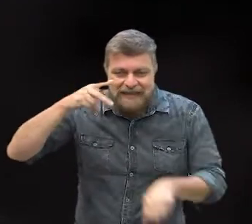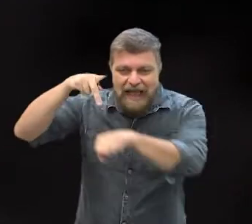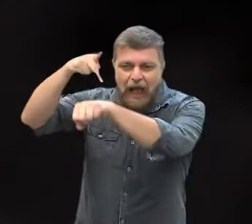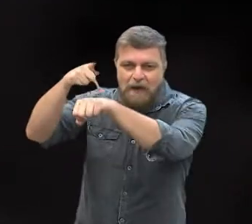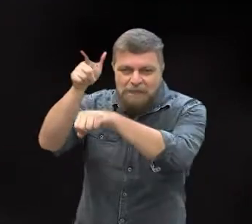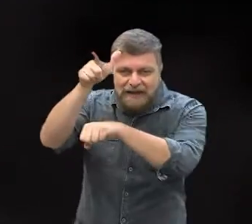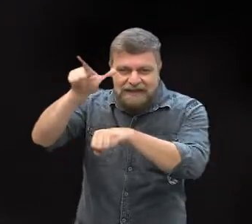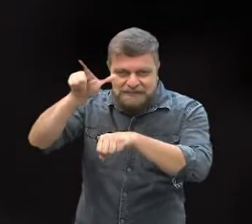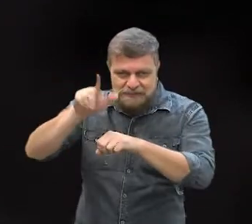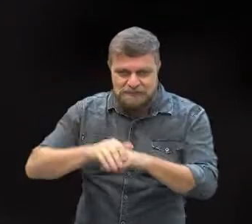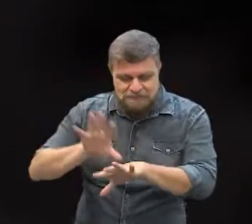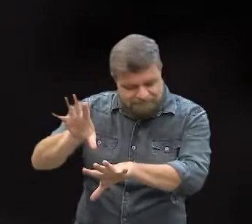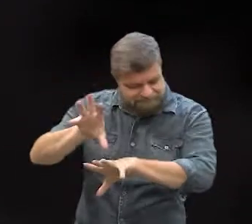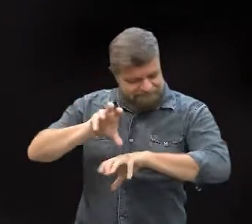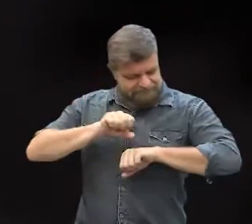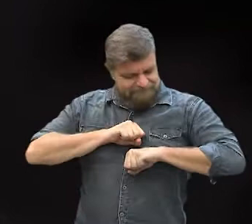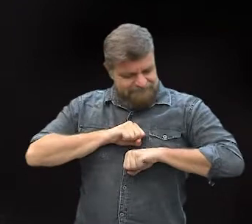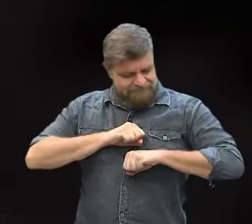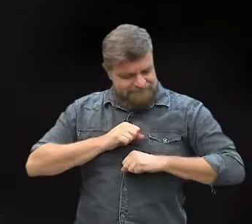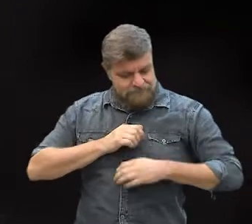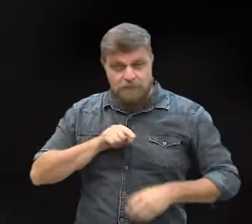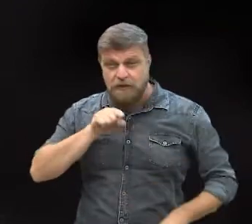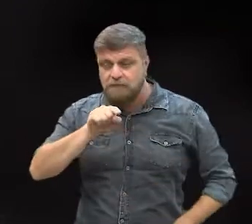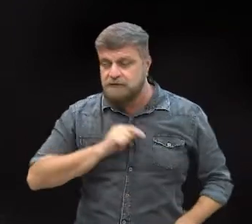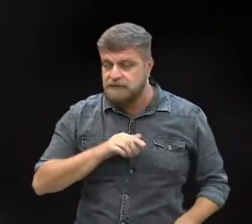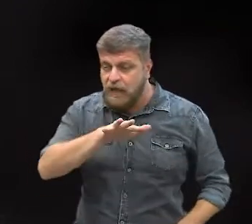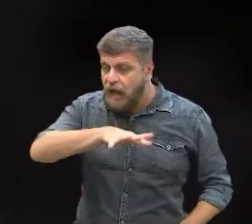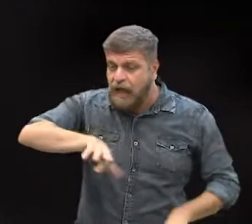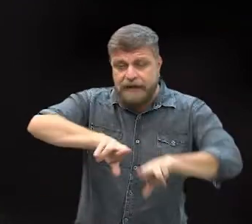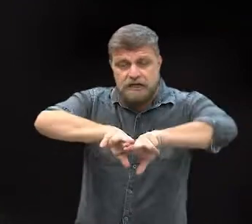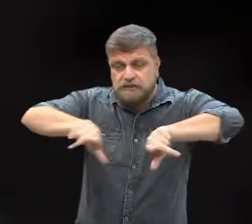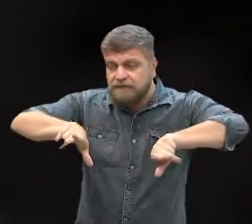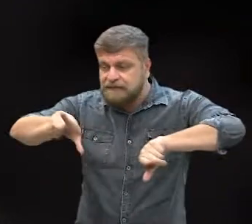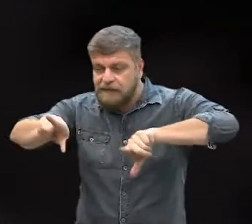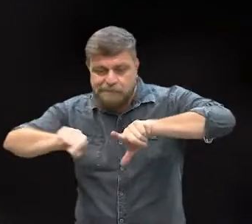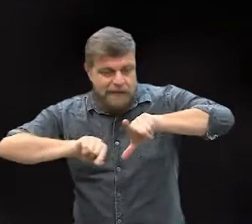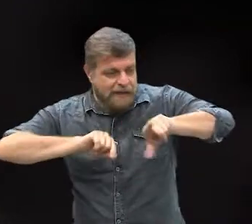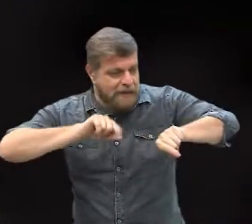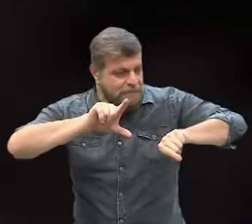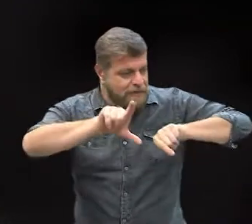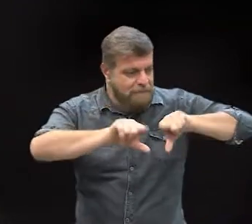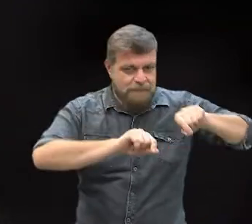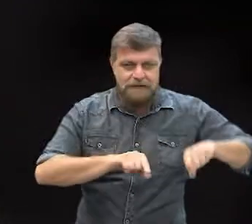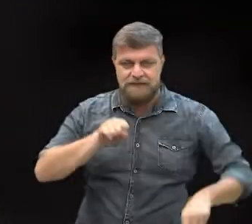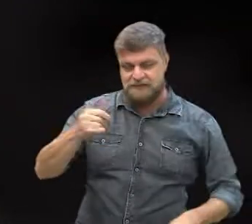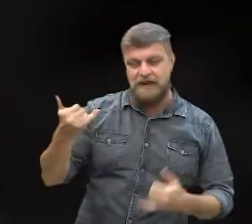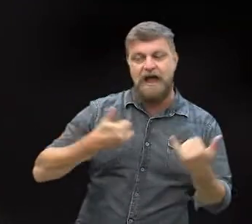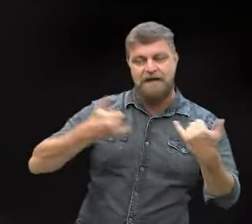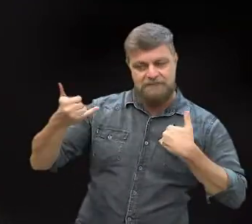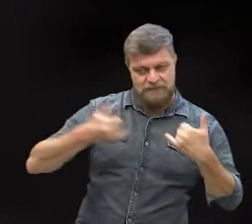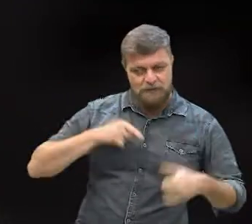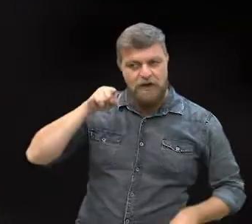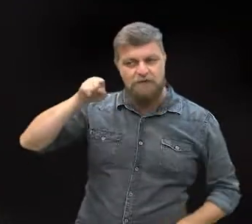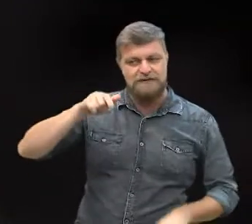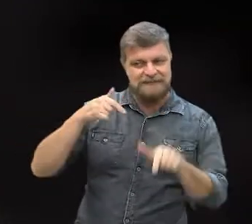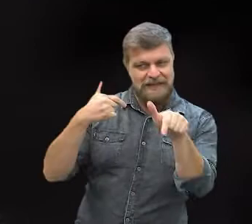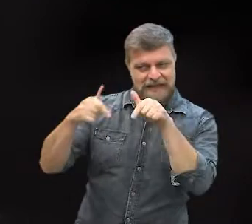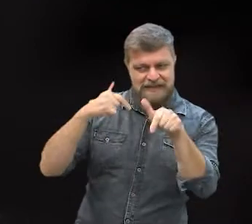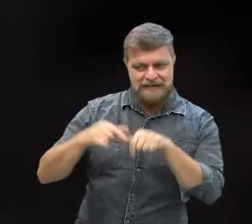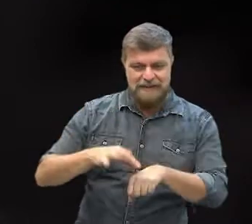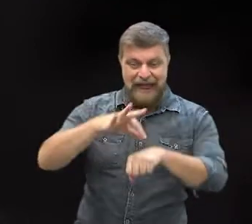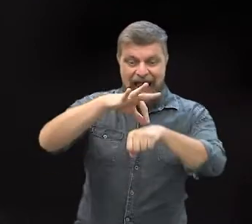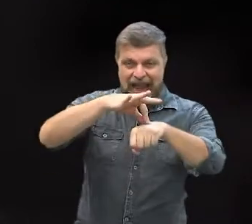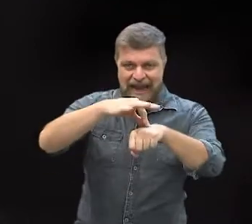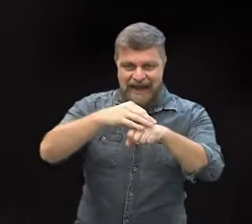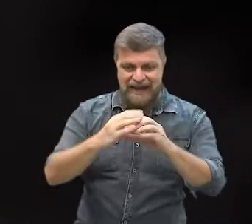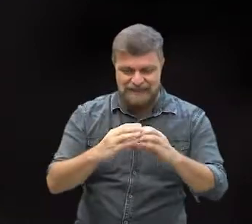internacional, mas você poderia ter escolhido vários segmentos. Já adiantou pra gente que seu negócio é